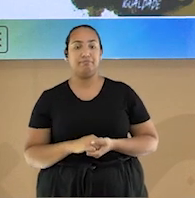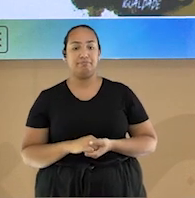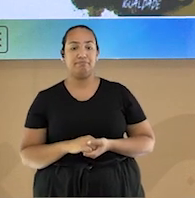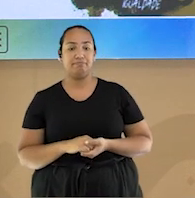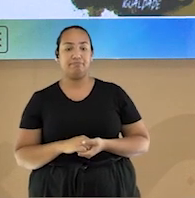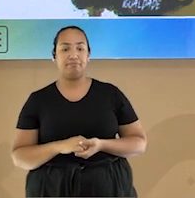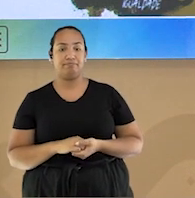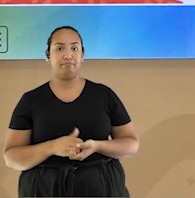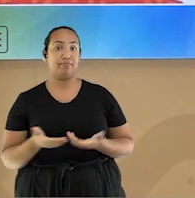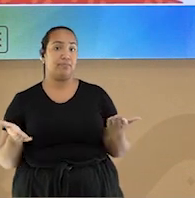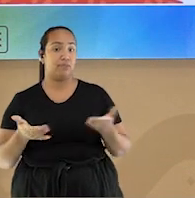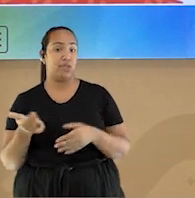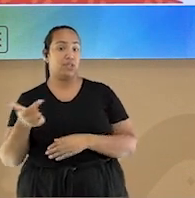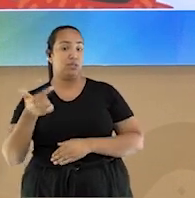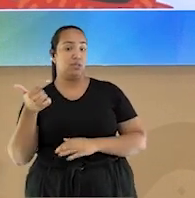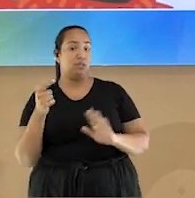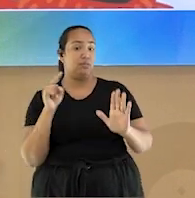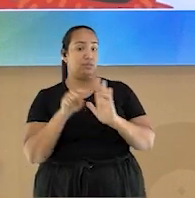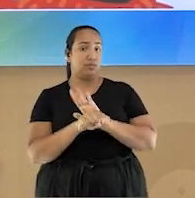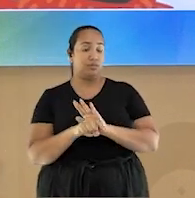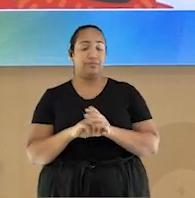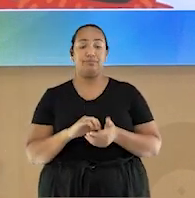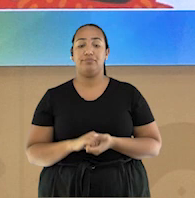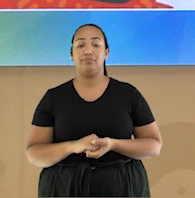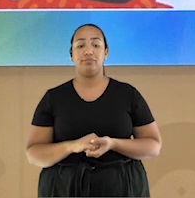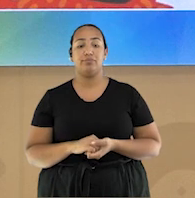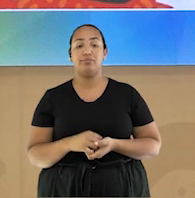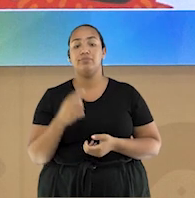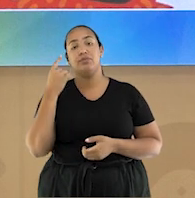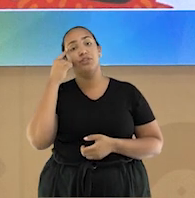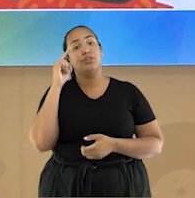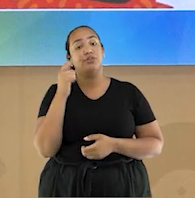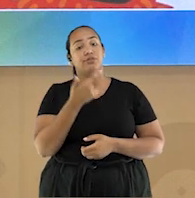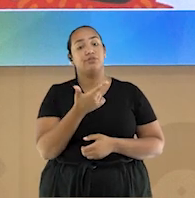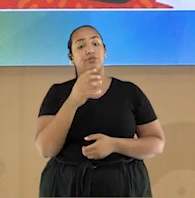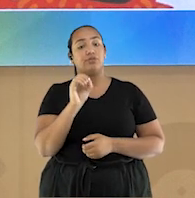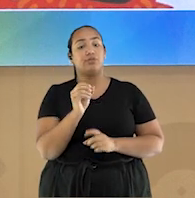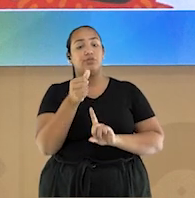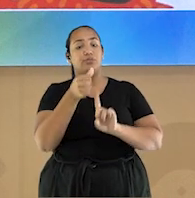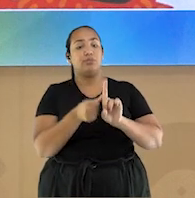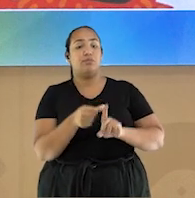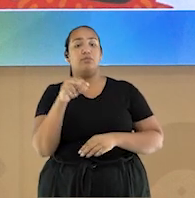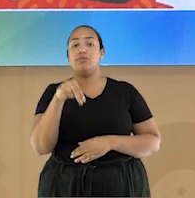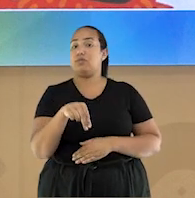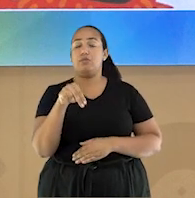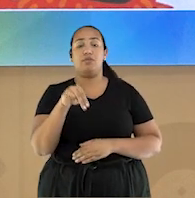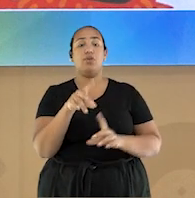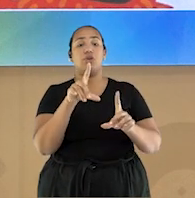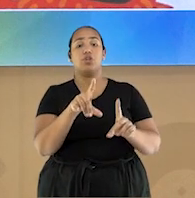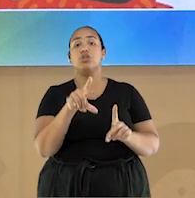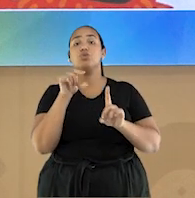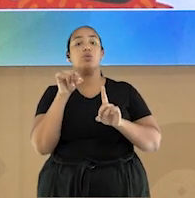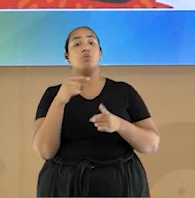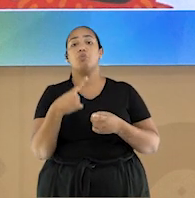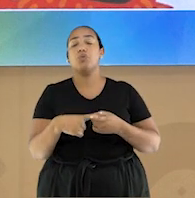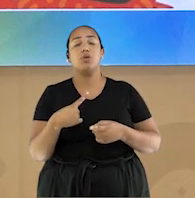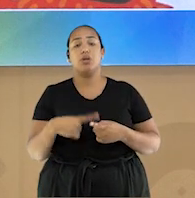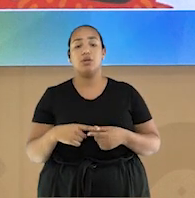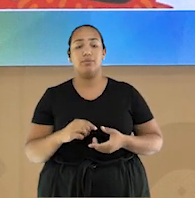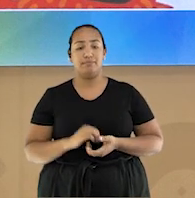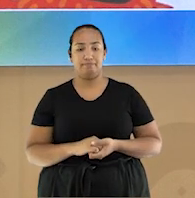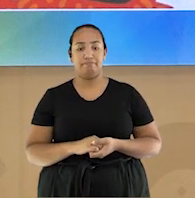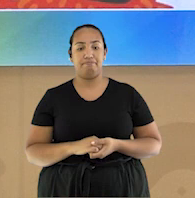Vamos passar para a segunda pergunta. Por que 20 de novembro foi escolhida como o Dia da Consciência Negra? Opção